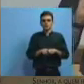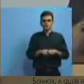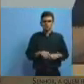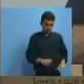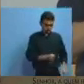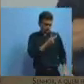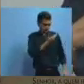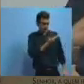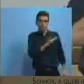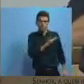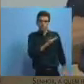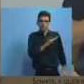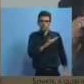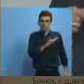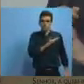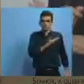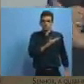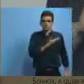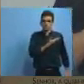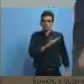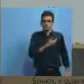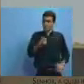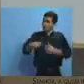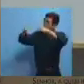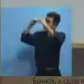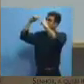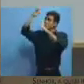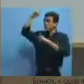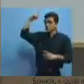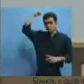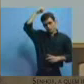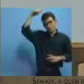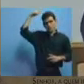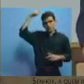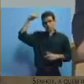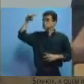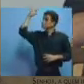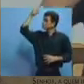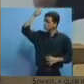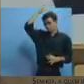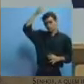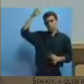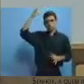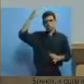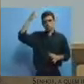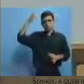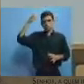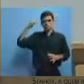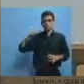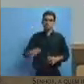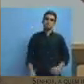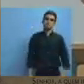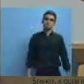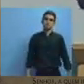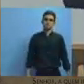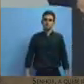Enquanto nós ficamos inventando desculpas, ou colocamos desculpas nas pessoas, ou colocamos desculpas na